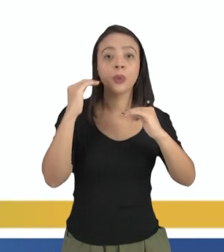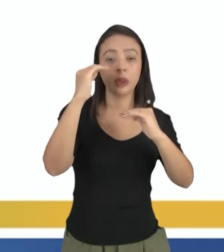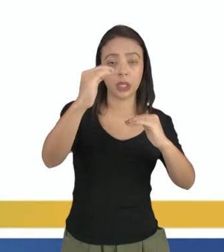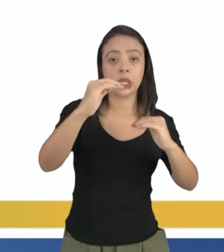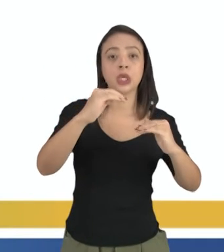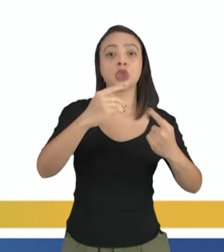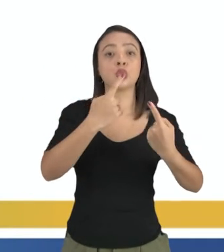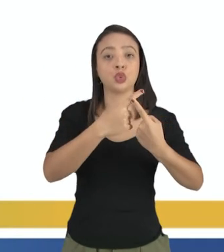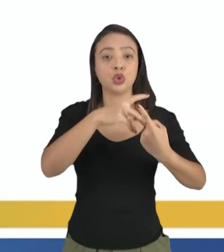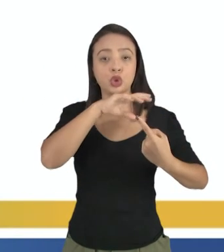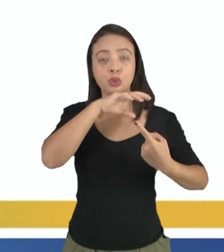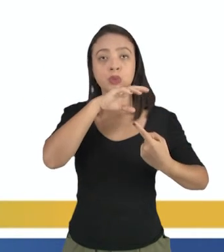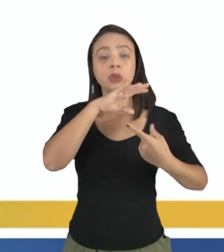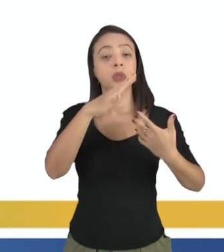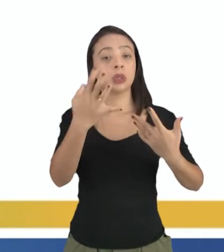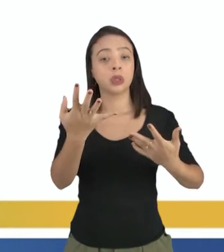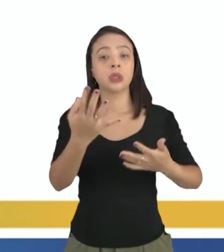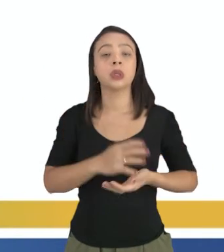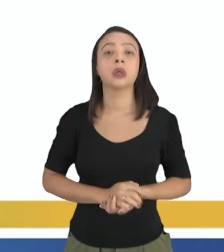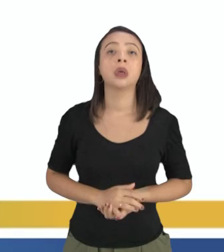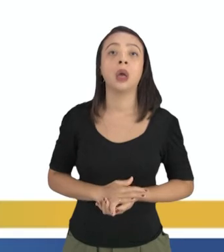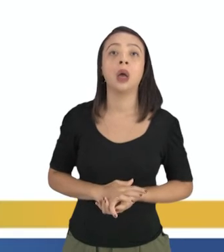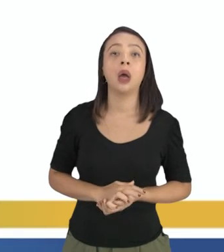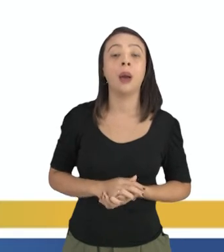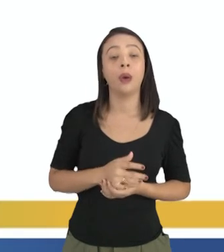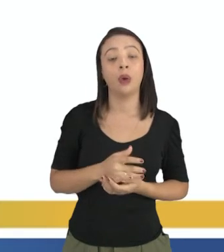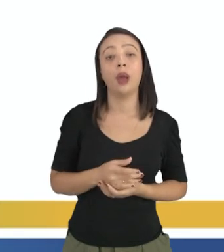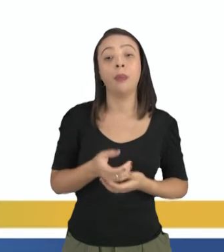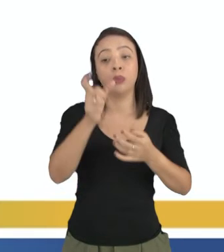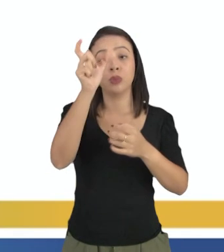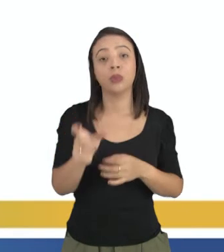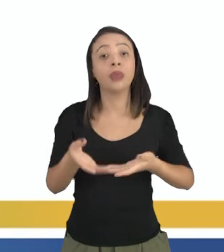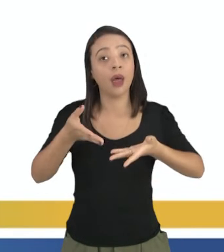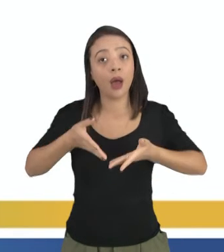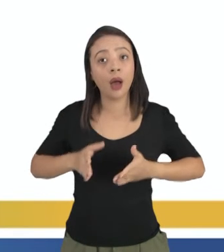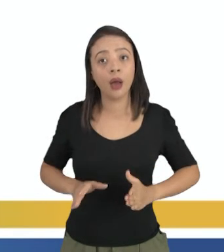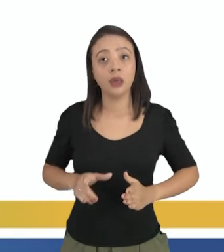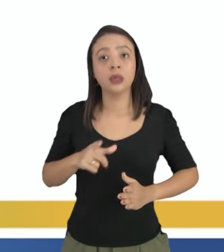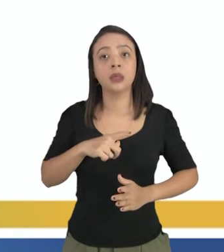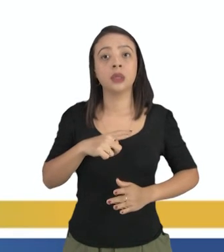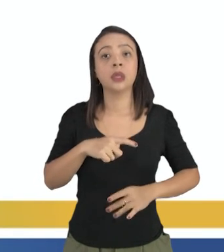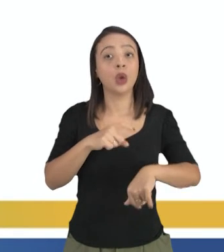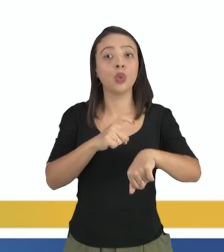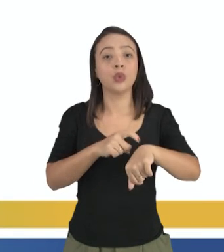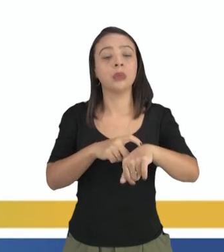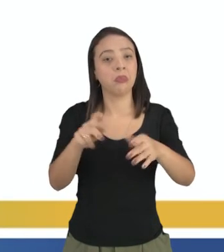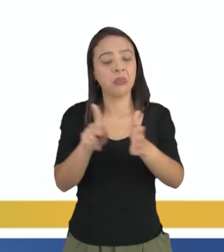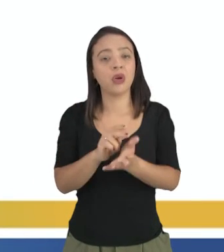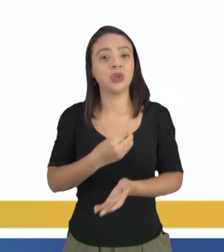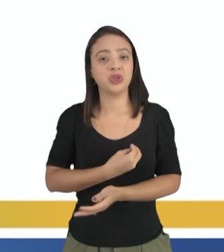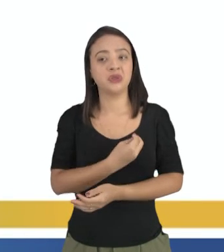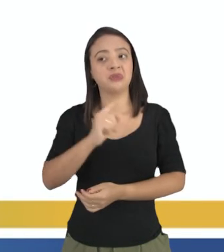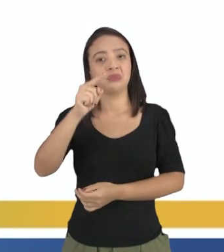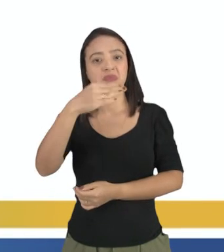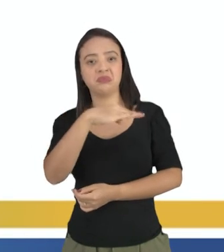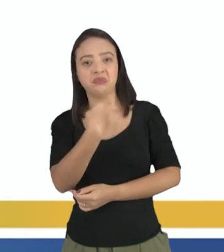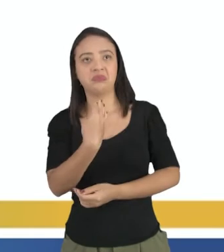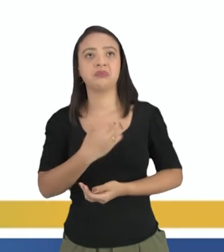indivíduo, ele faz com que o indivíduo nasça, tenha uma certa quantidade de tempo de vida e morra.